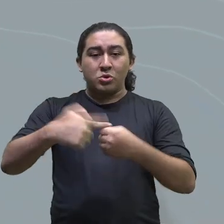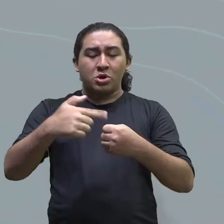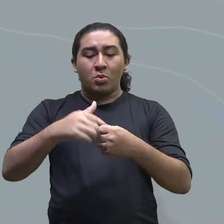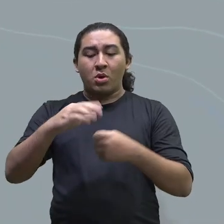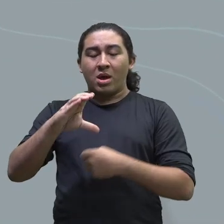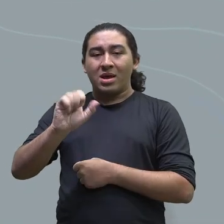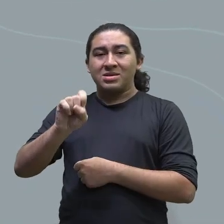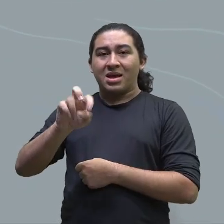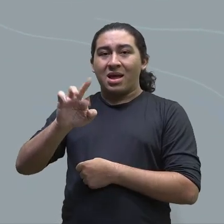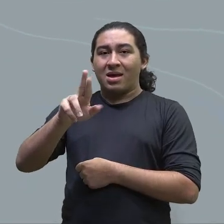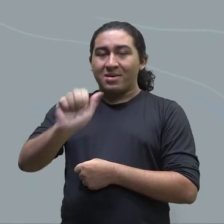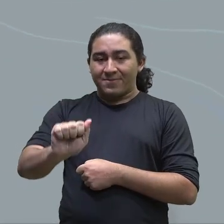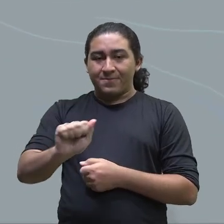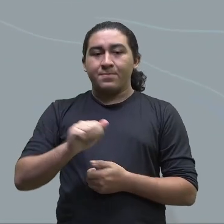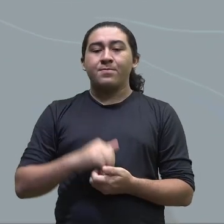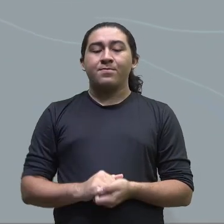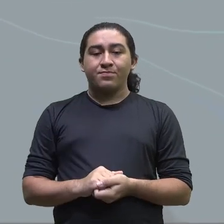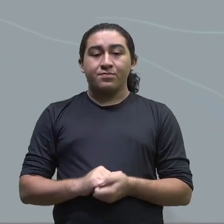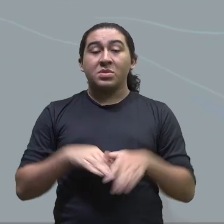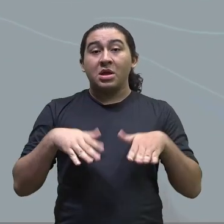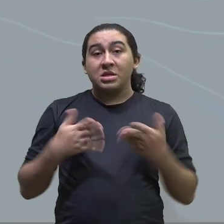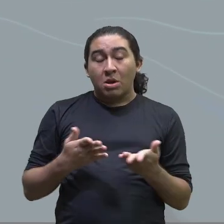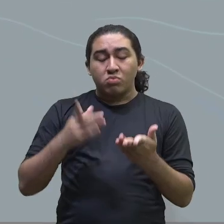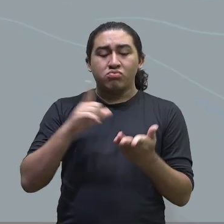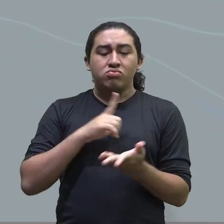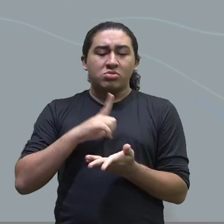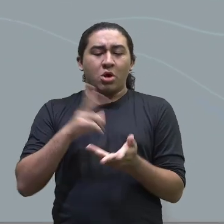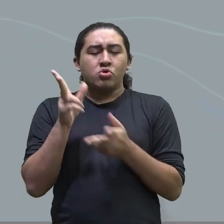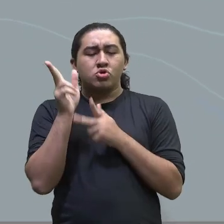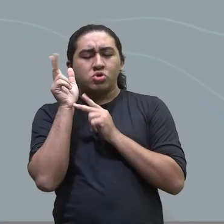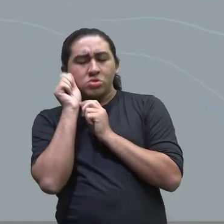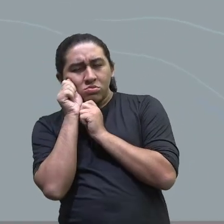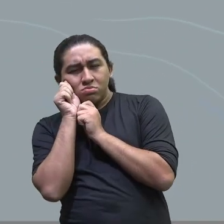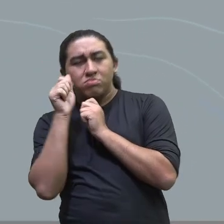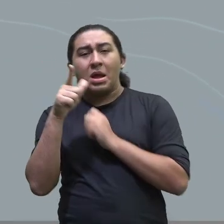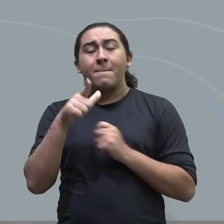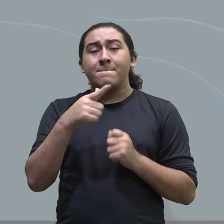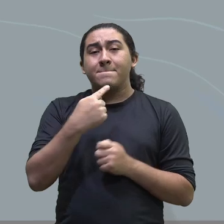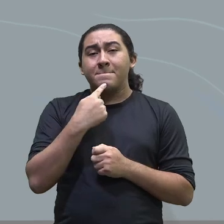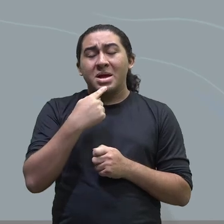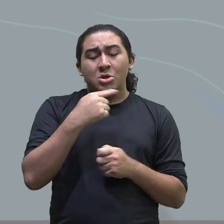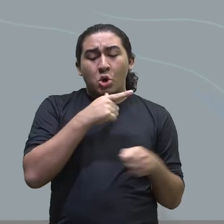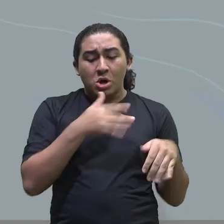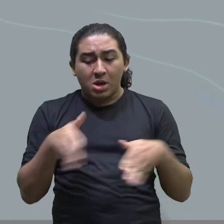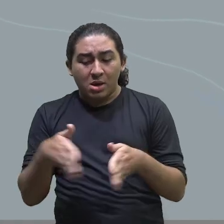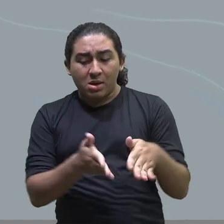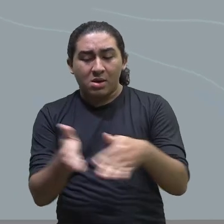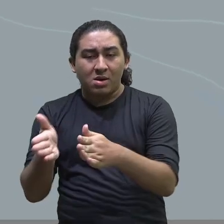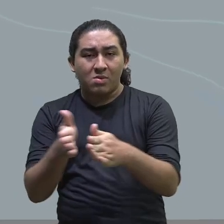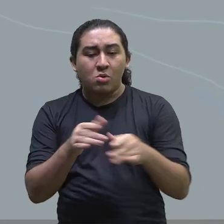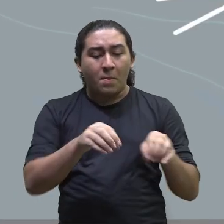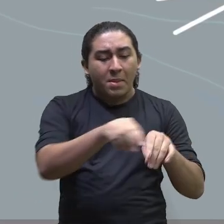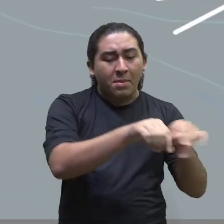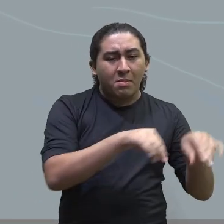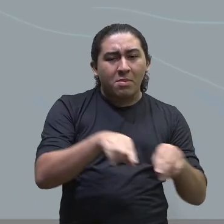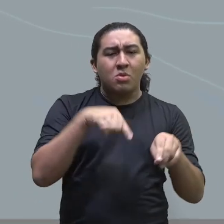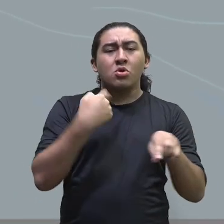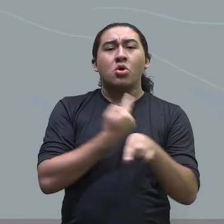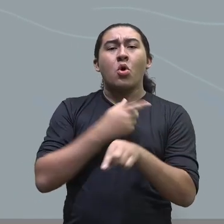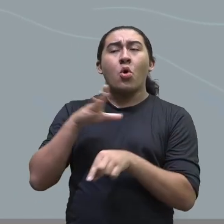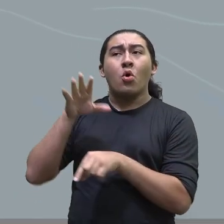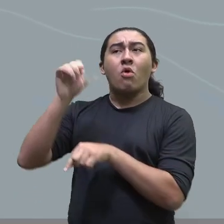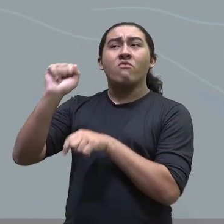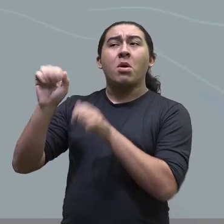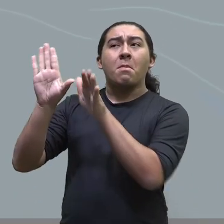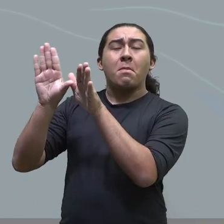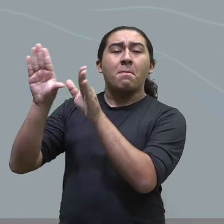no Tocantins. Enquanto descansávamos às margens de um pequeno braço do Araguaia, ouvimos um canto